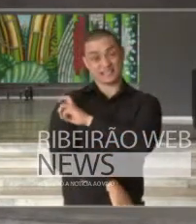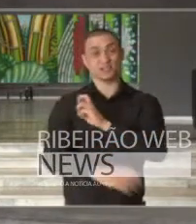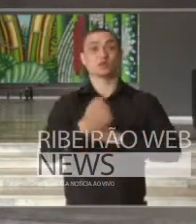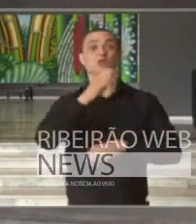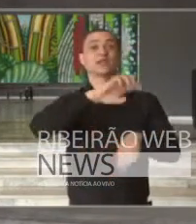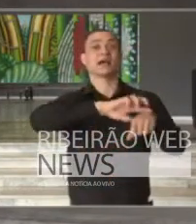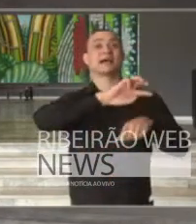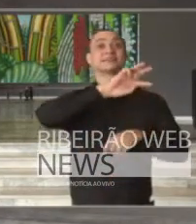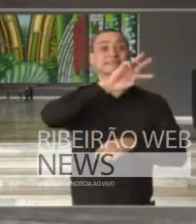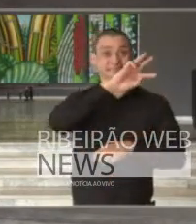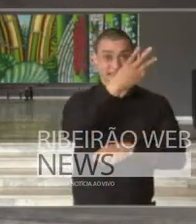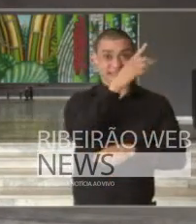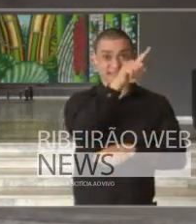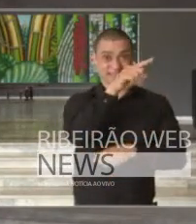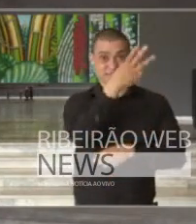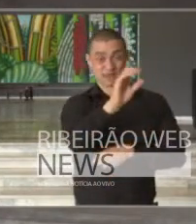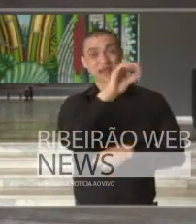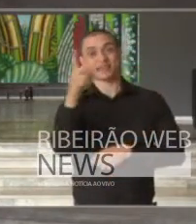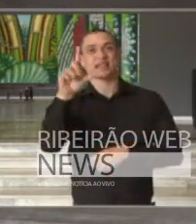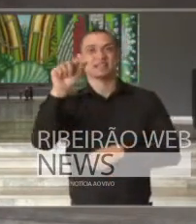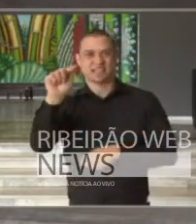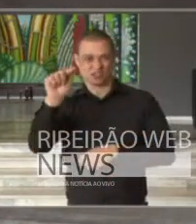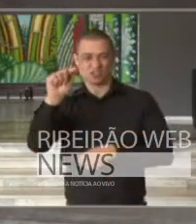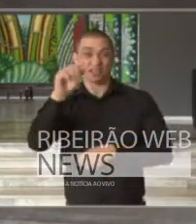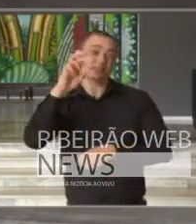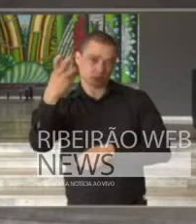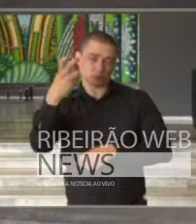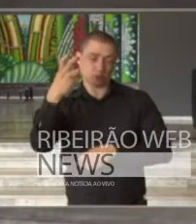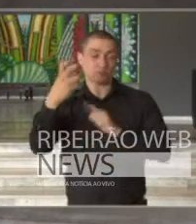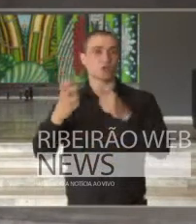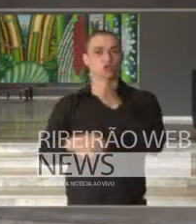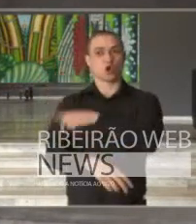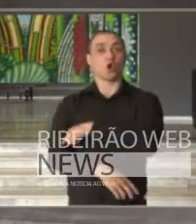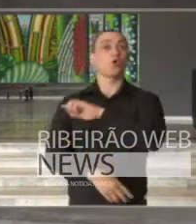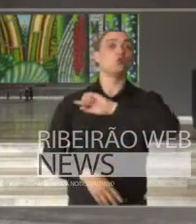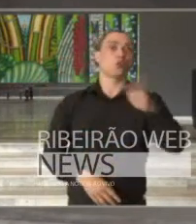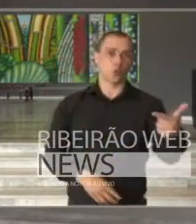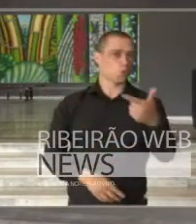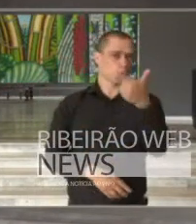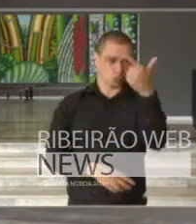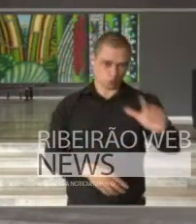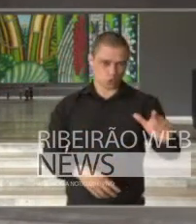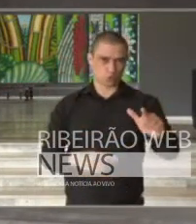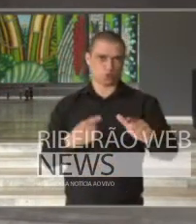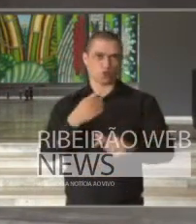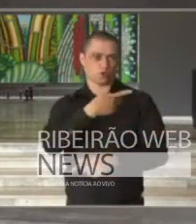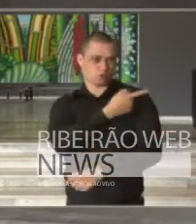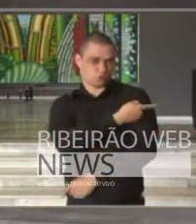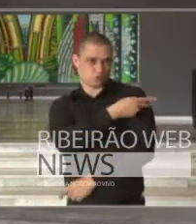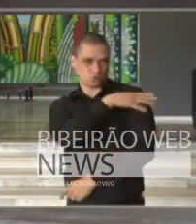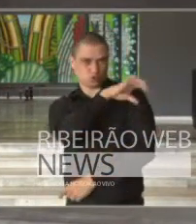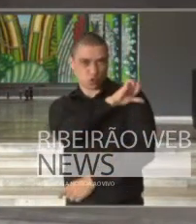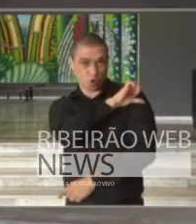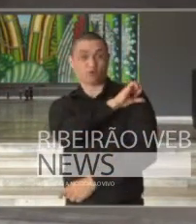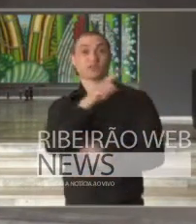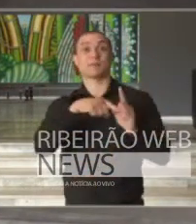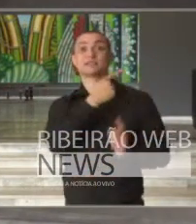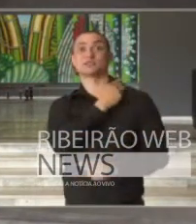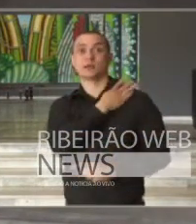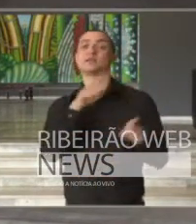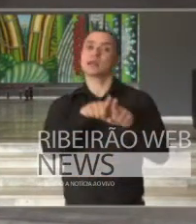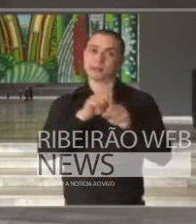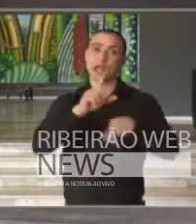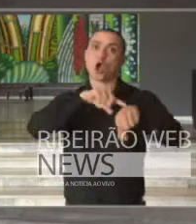às 17h, somente no canal TV Univesp. Nos anos finais, pode passar, e no ensino médio, nós temos